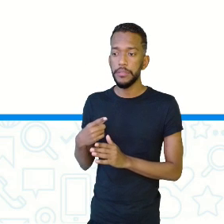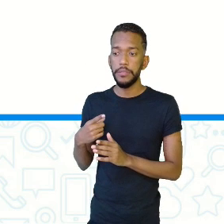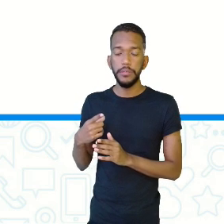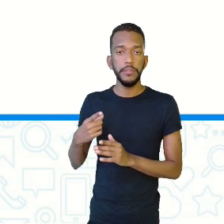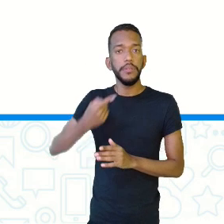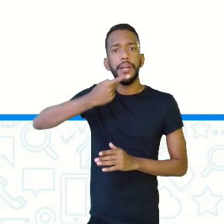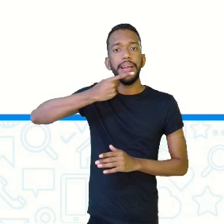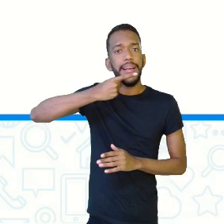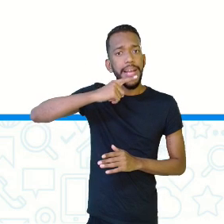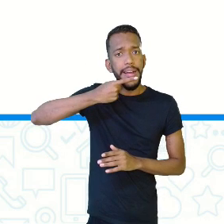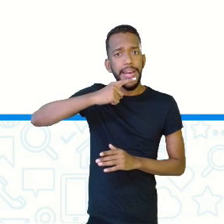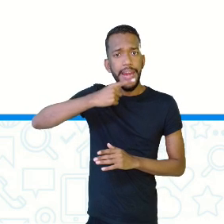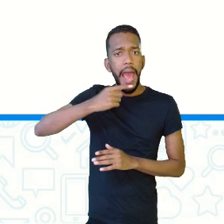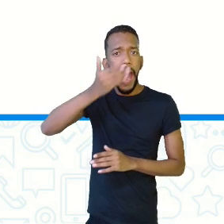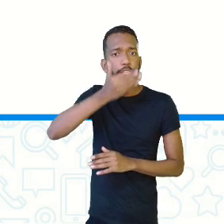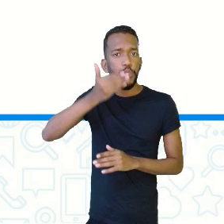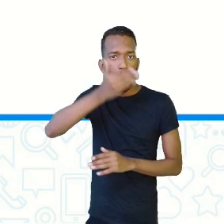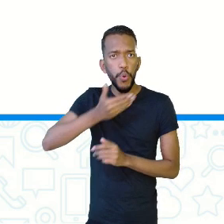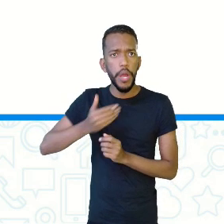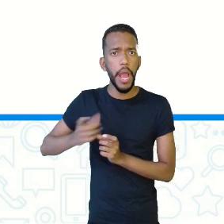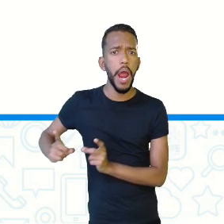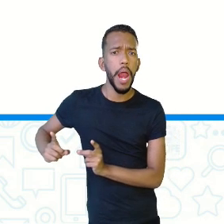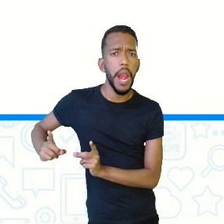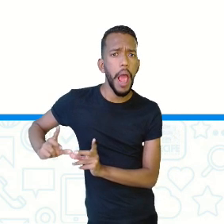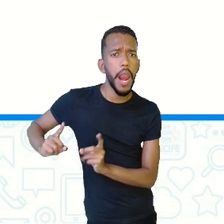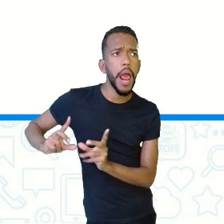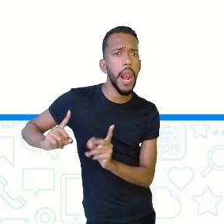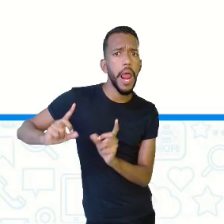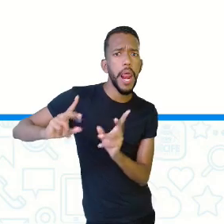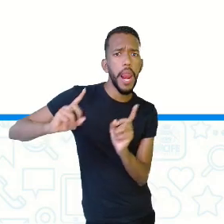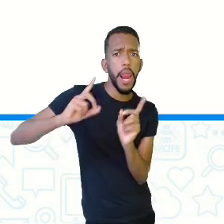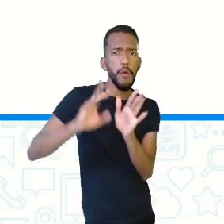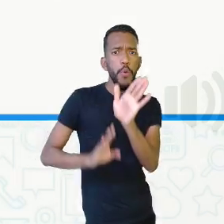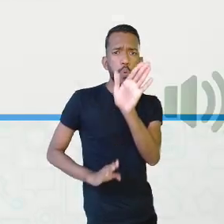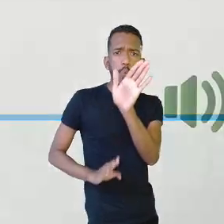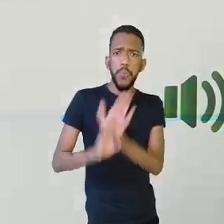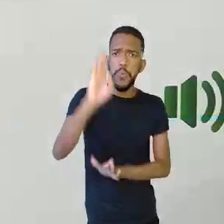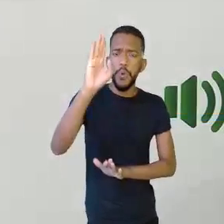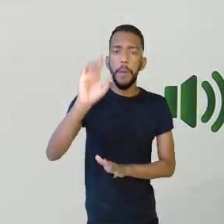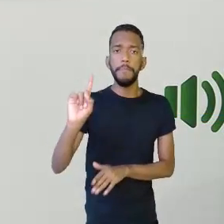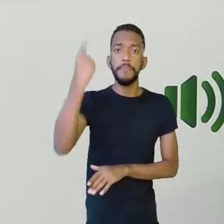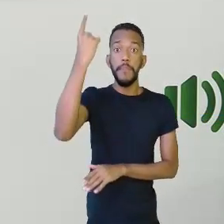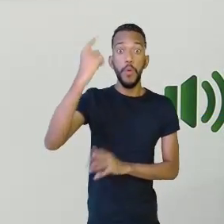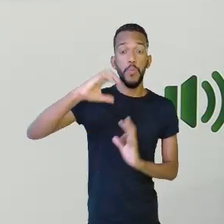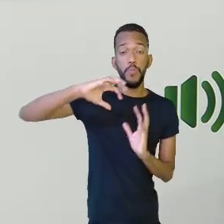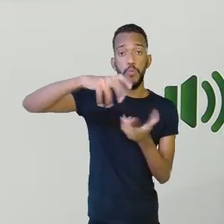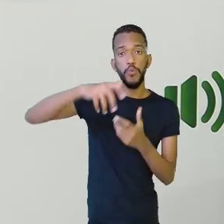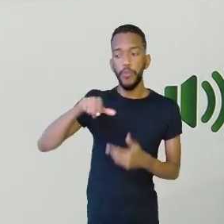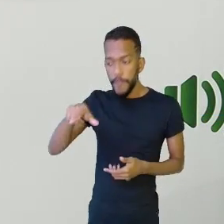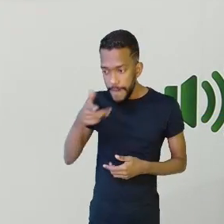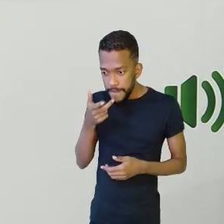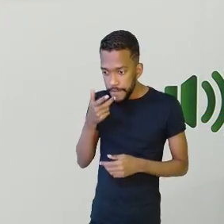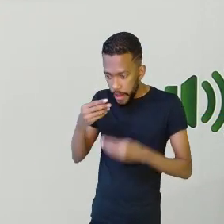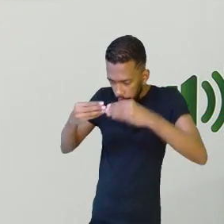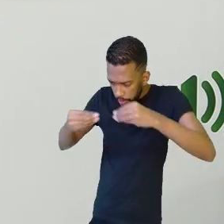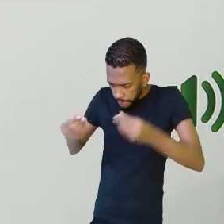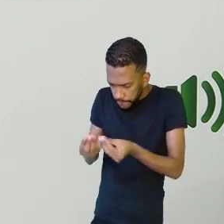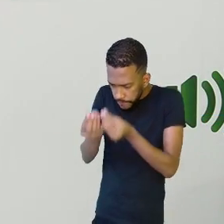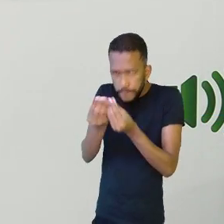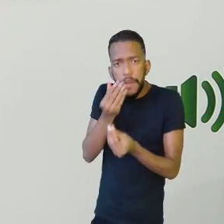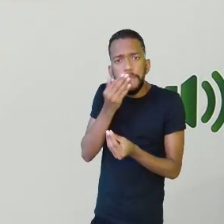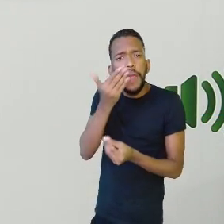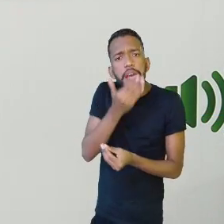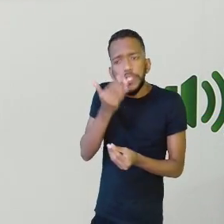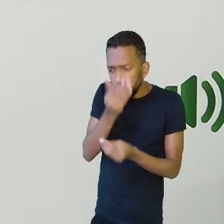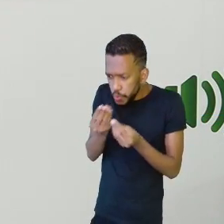do mundo. Tanto é que o açúcar, ele foi considerado, ele foi chamado de ouro branco, de